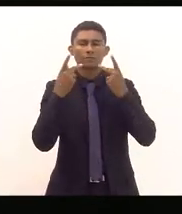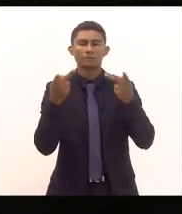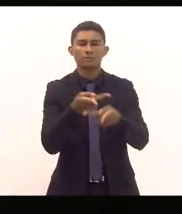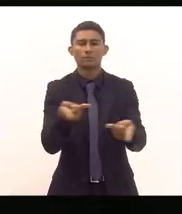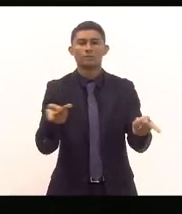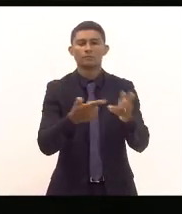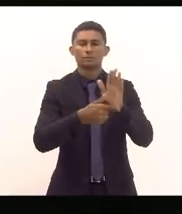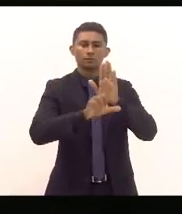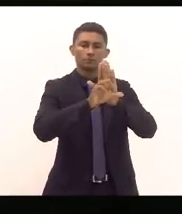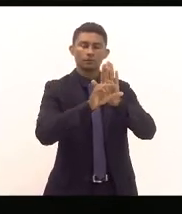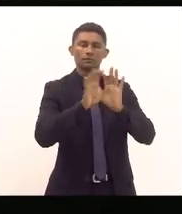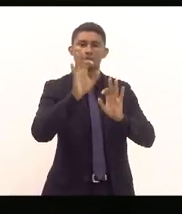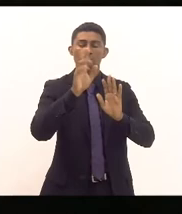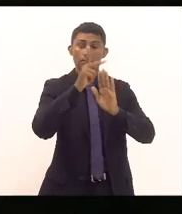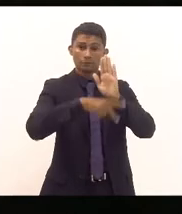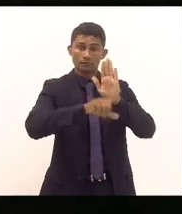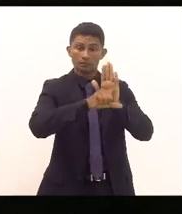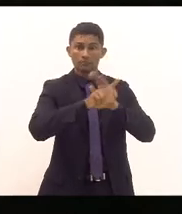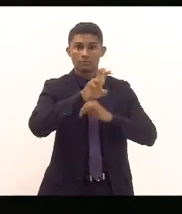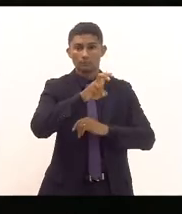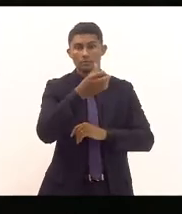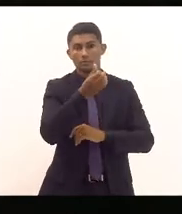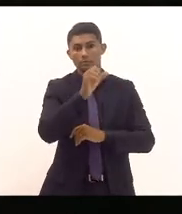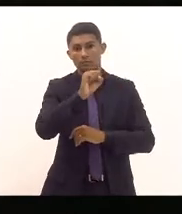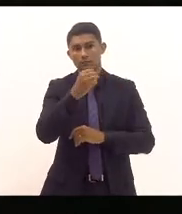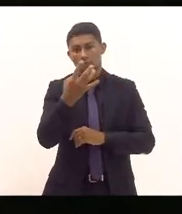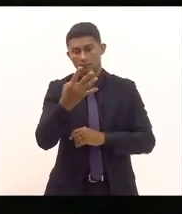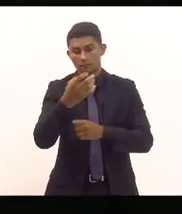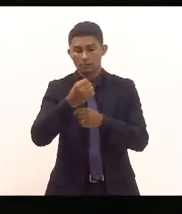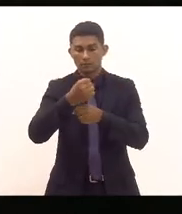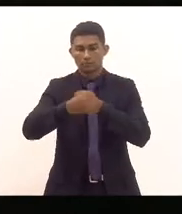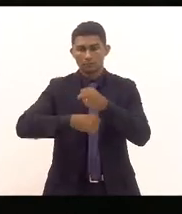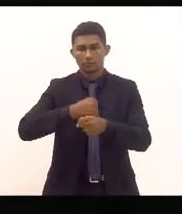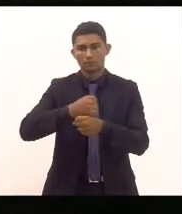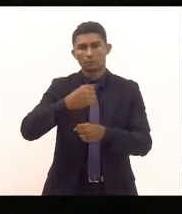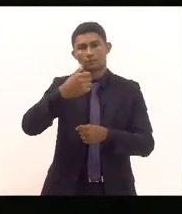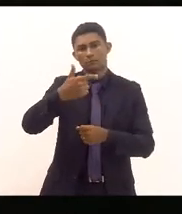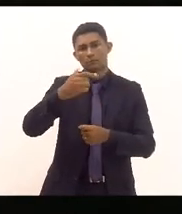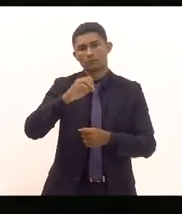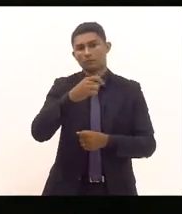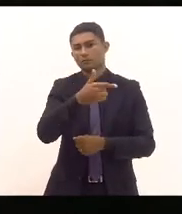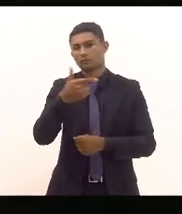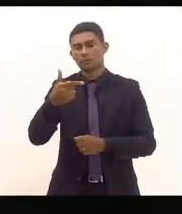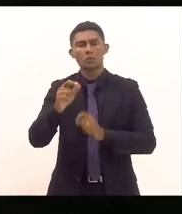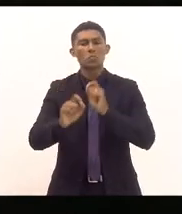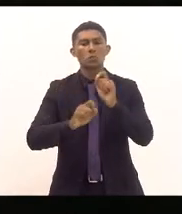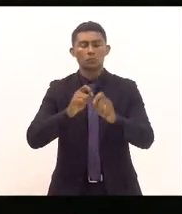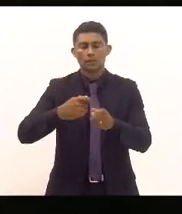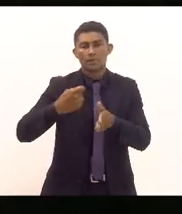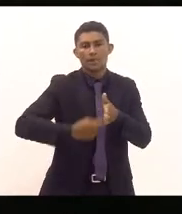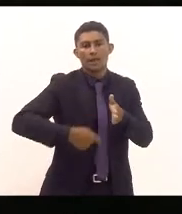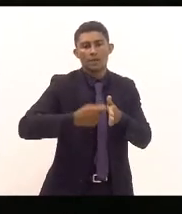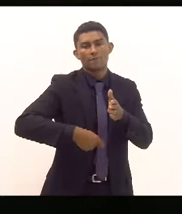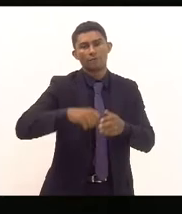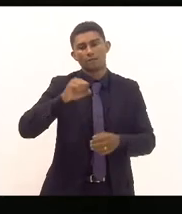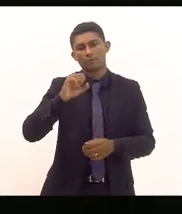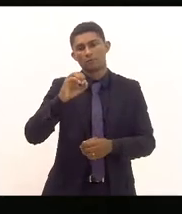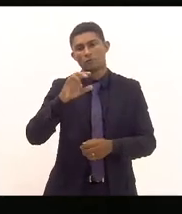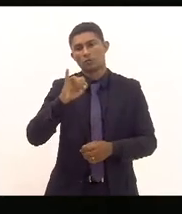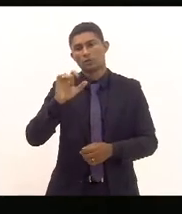da Lei projeto de lei 5684 de 2022 que dispõe sobre a tarifa social